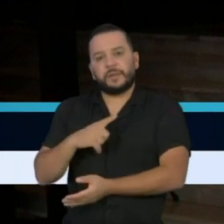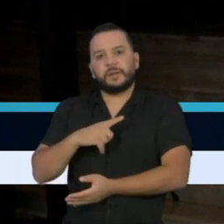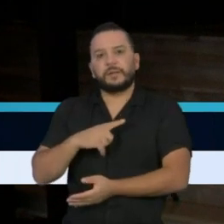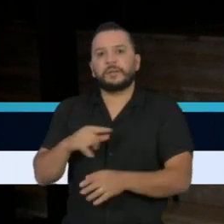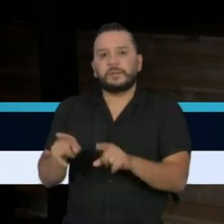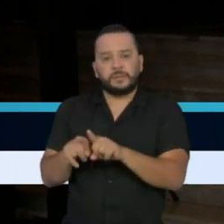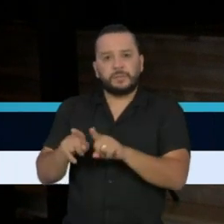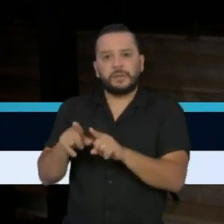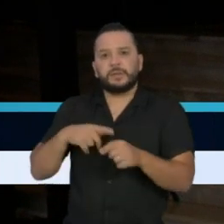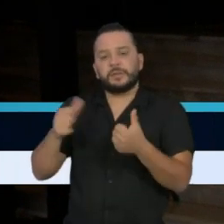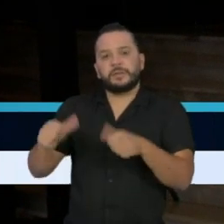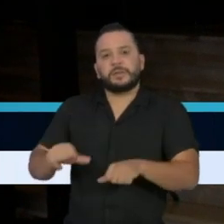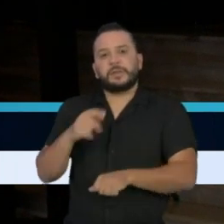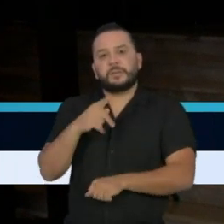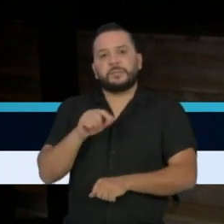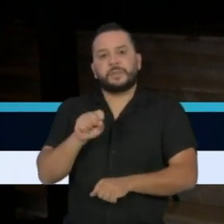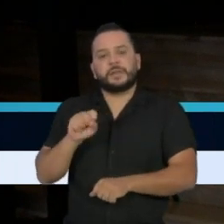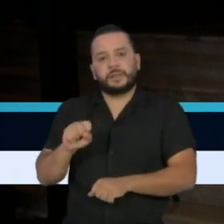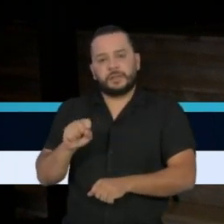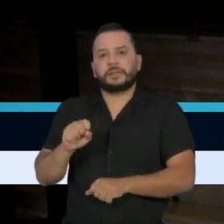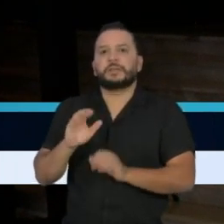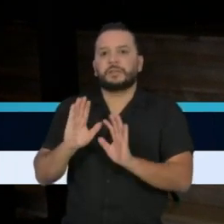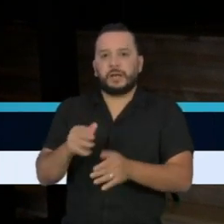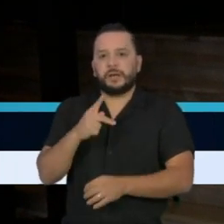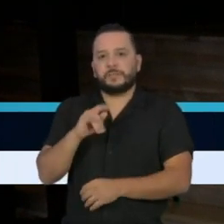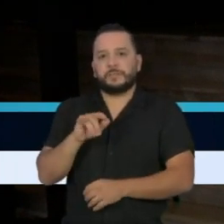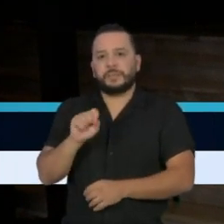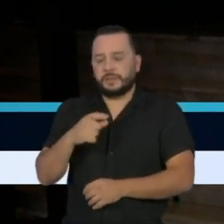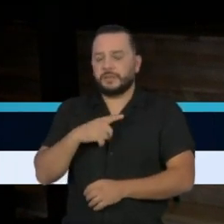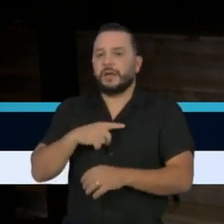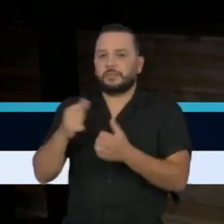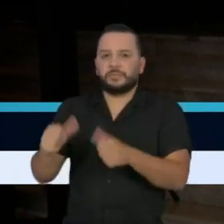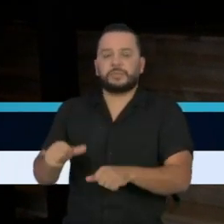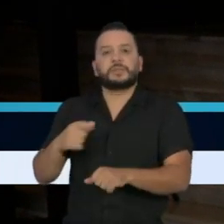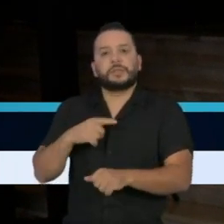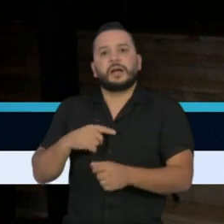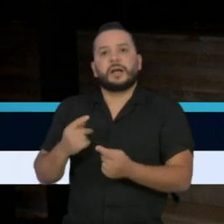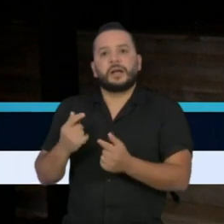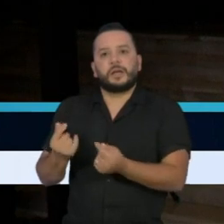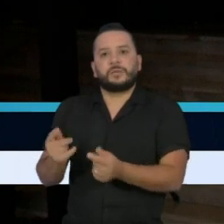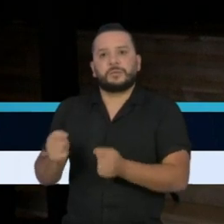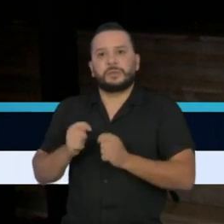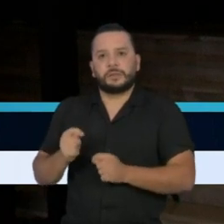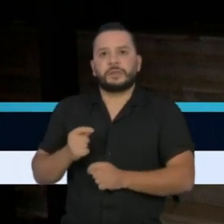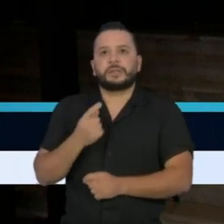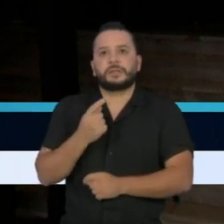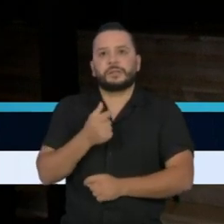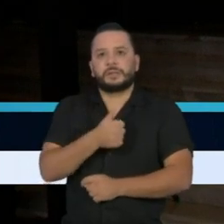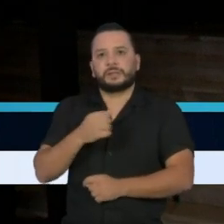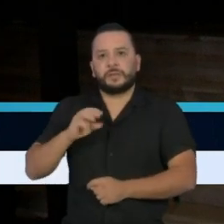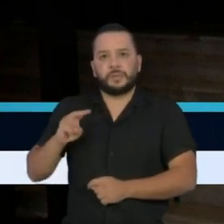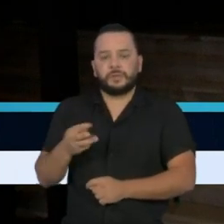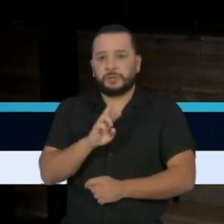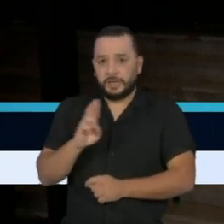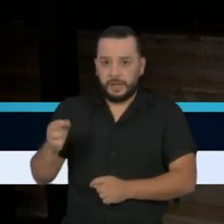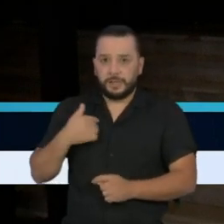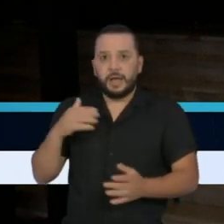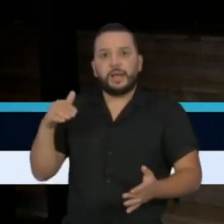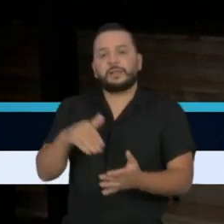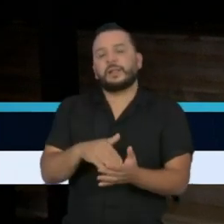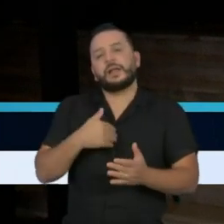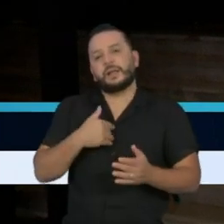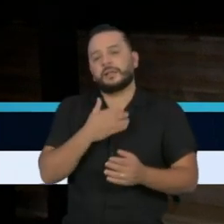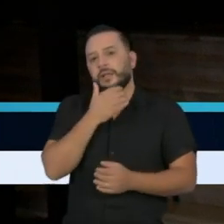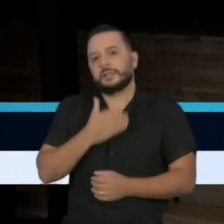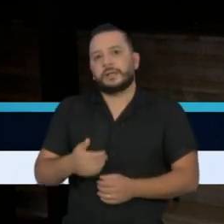o pagamento do PIS/PASEP, isso economiza R$100 milhões, isso já deu um potencial até o final do ano de cerca